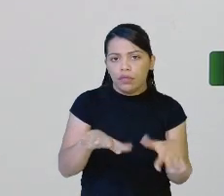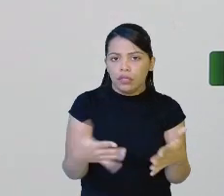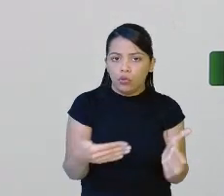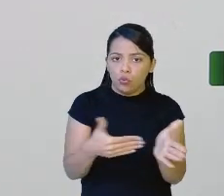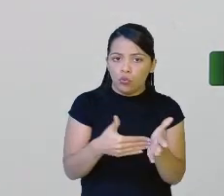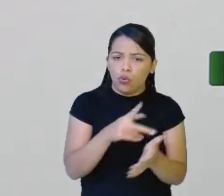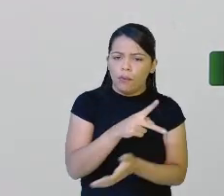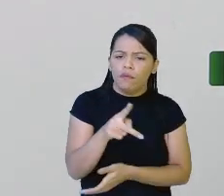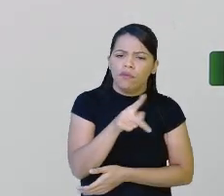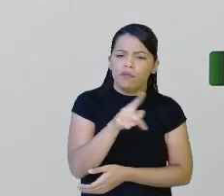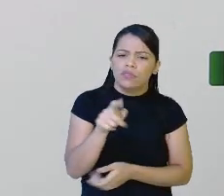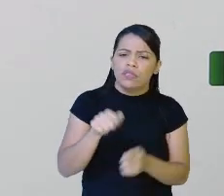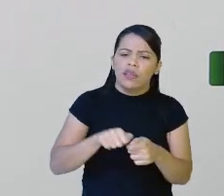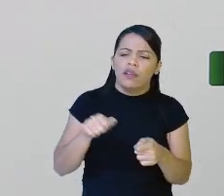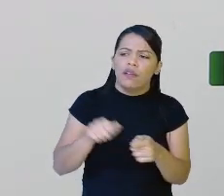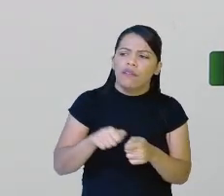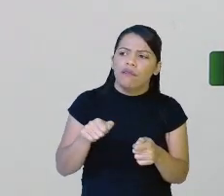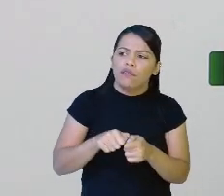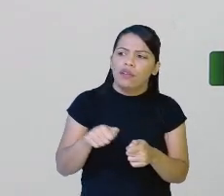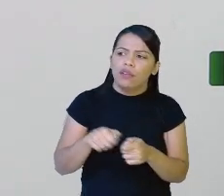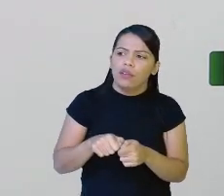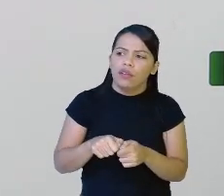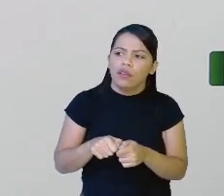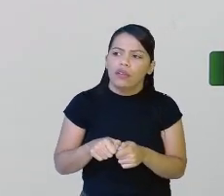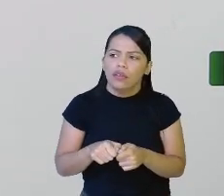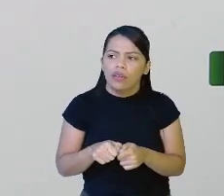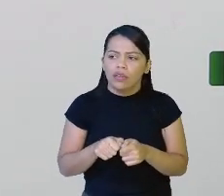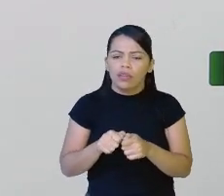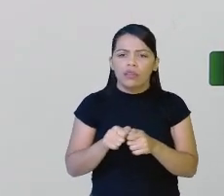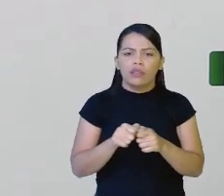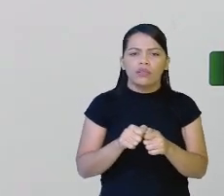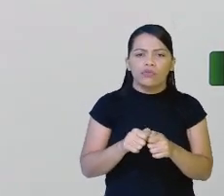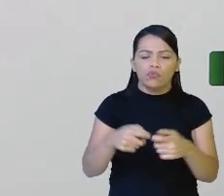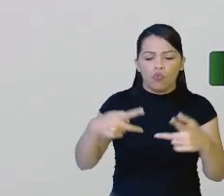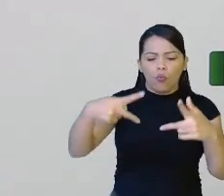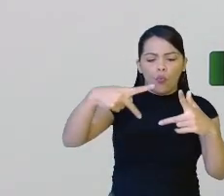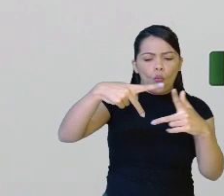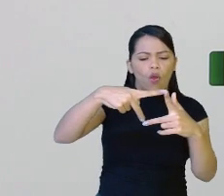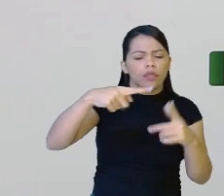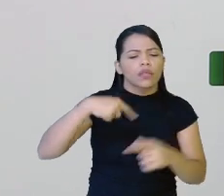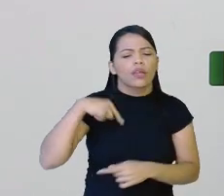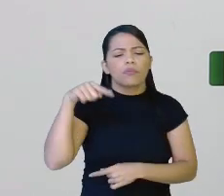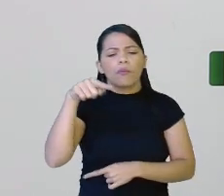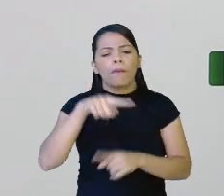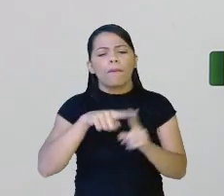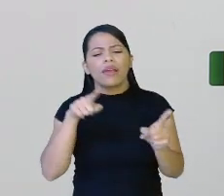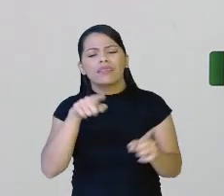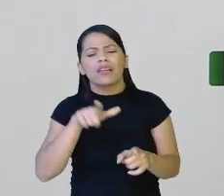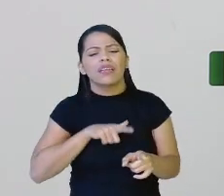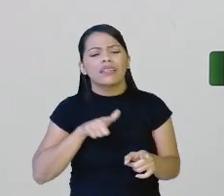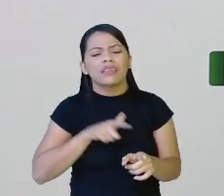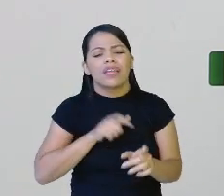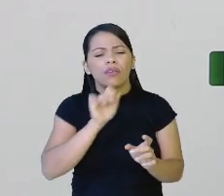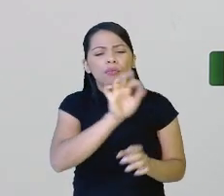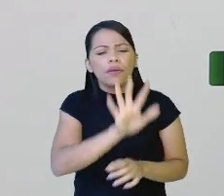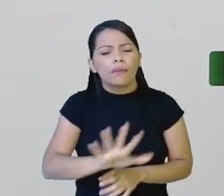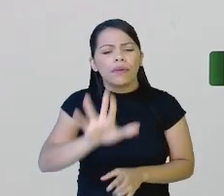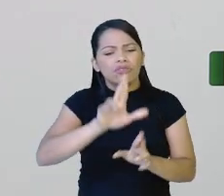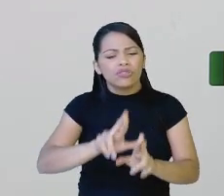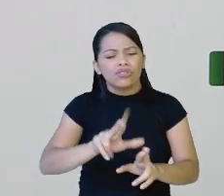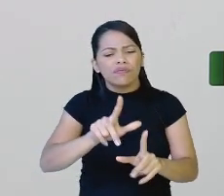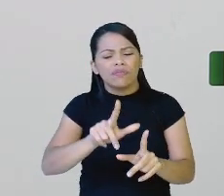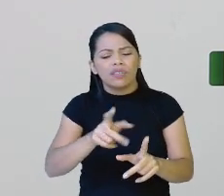a senhora fez um quadrado e de repente a senhora fez uma figura diferente. Eu vou conseguir encontrar o meu perímetro? Claro que